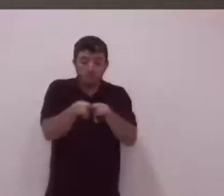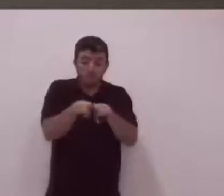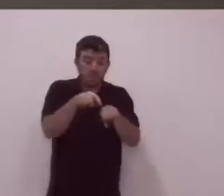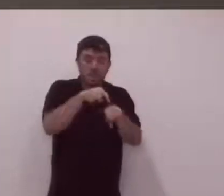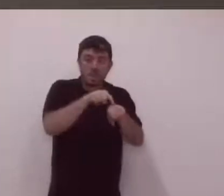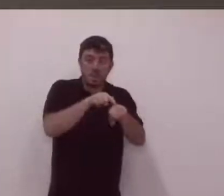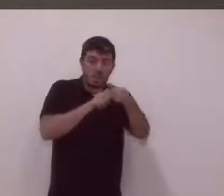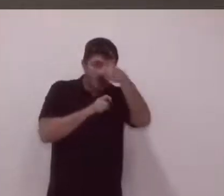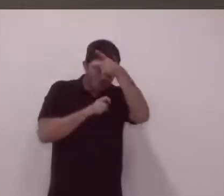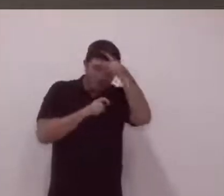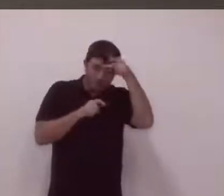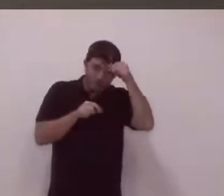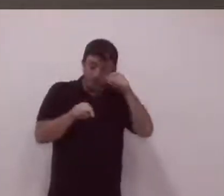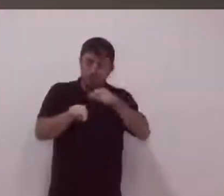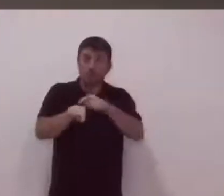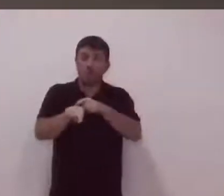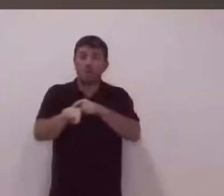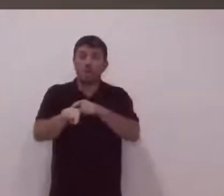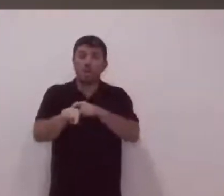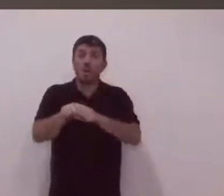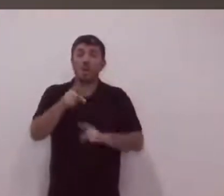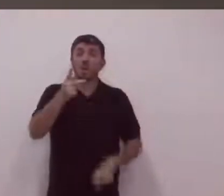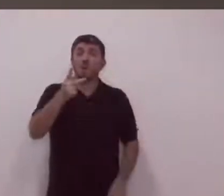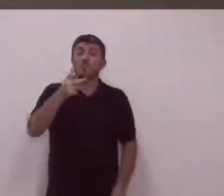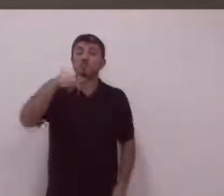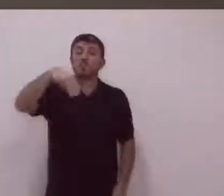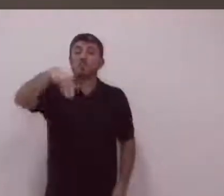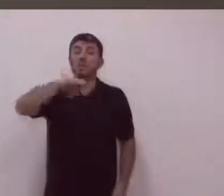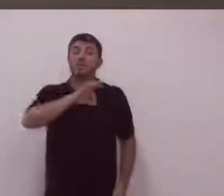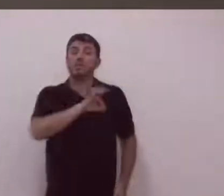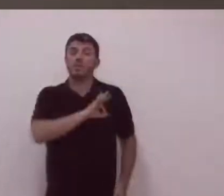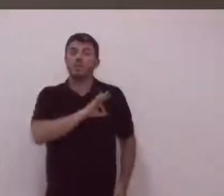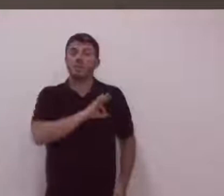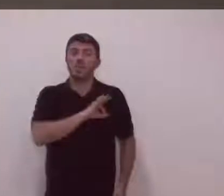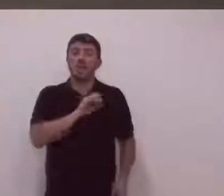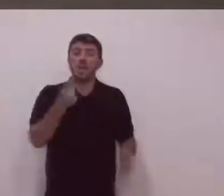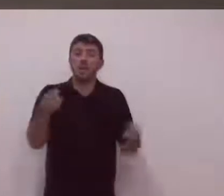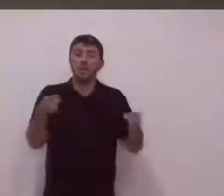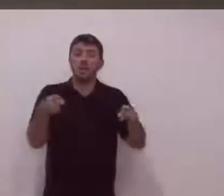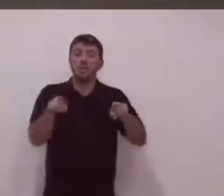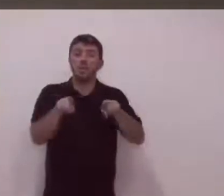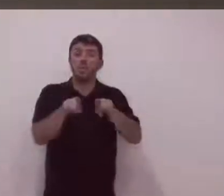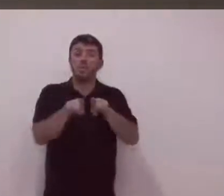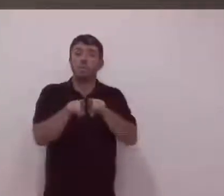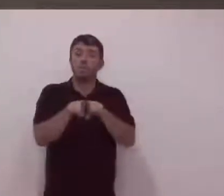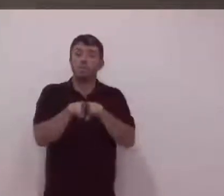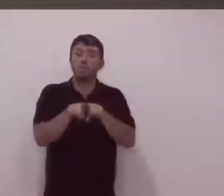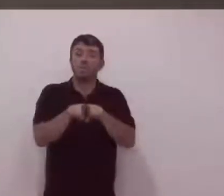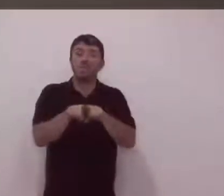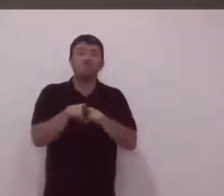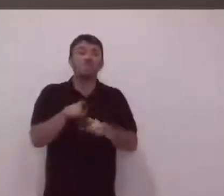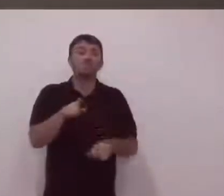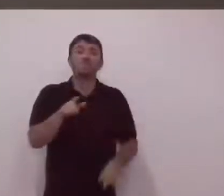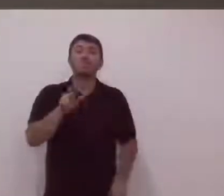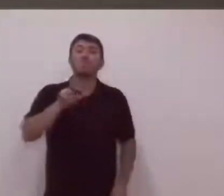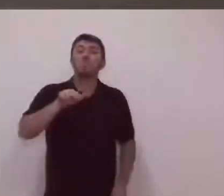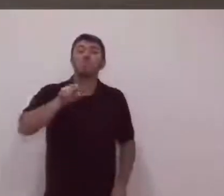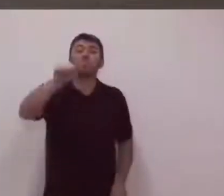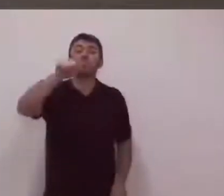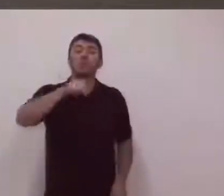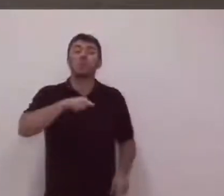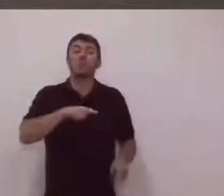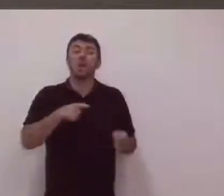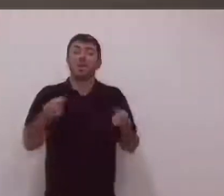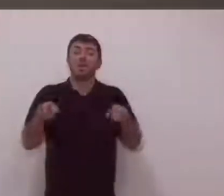era de multa nunca houve o convênio de imóveis nunca